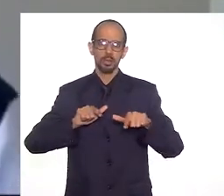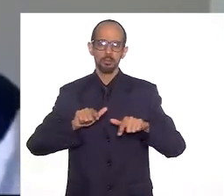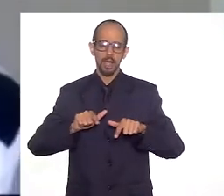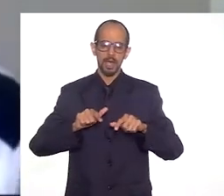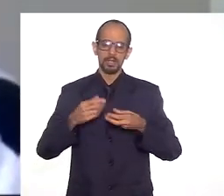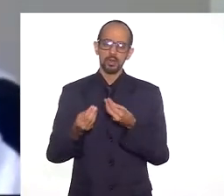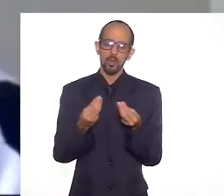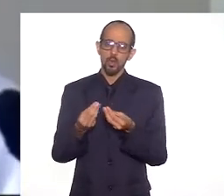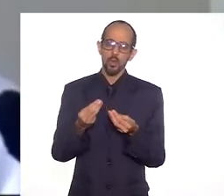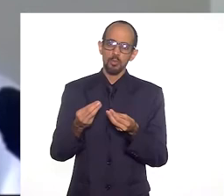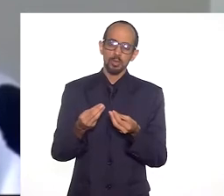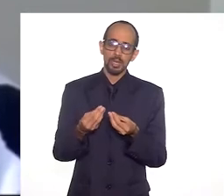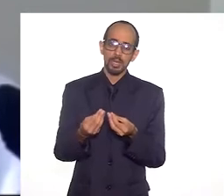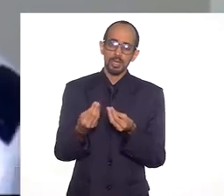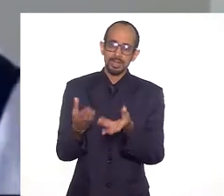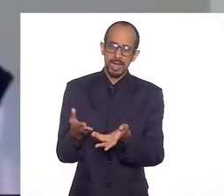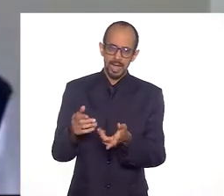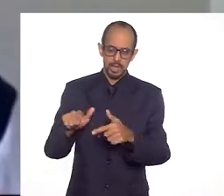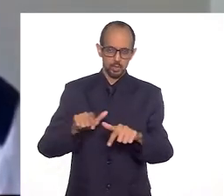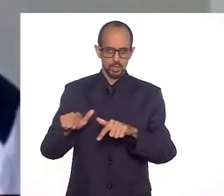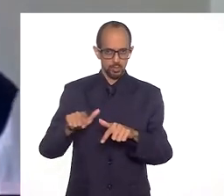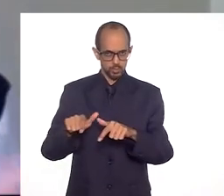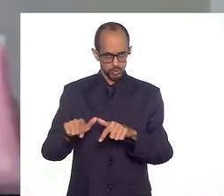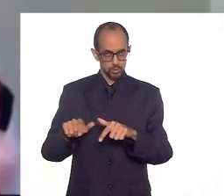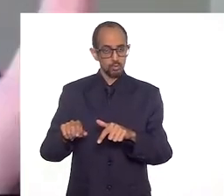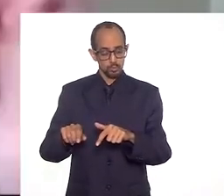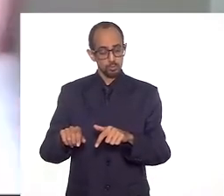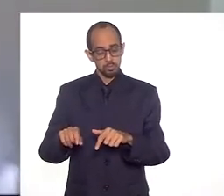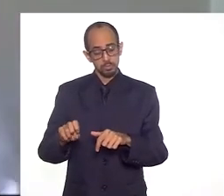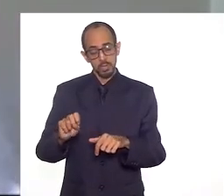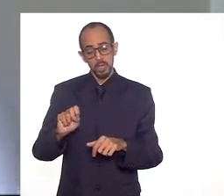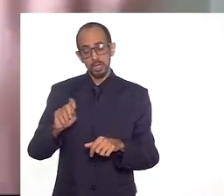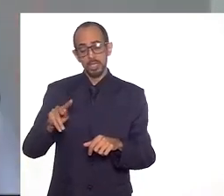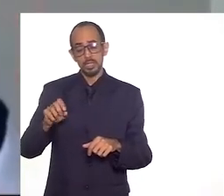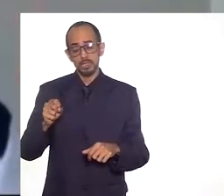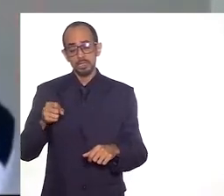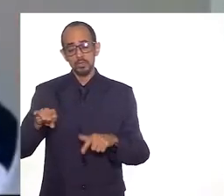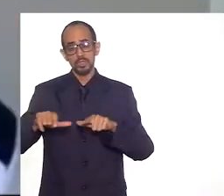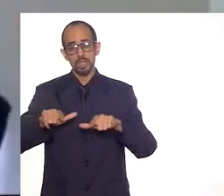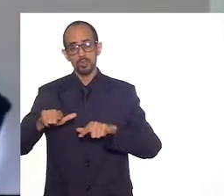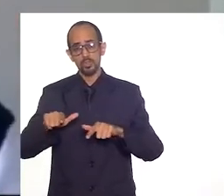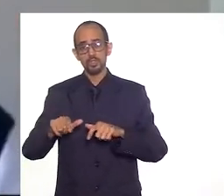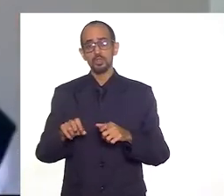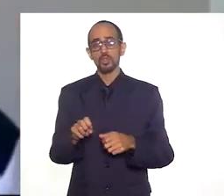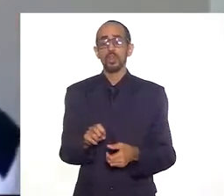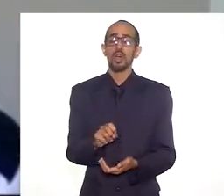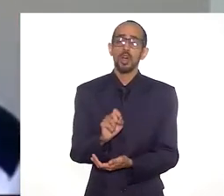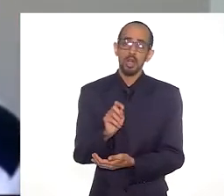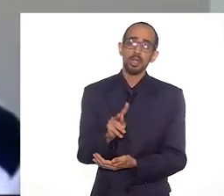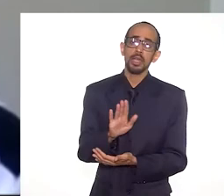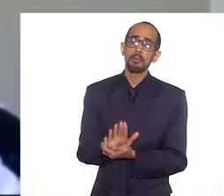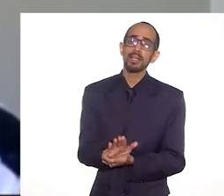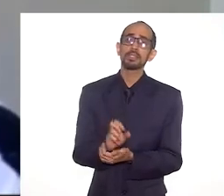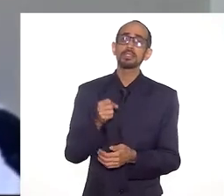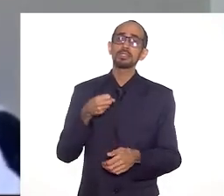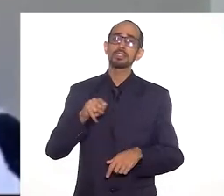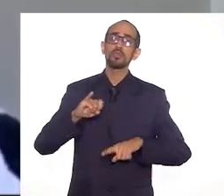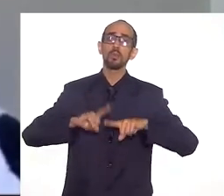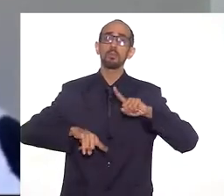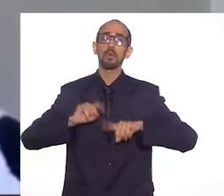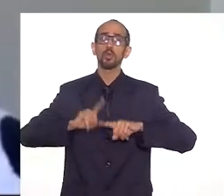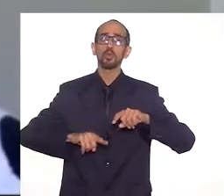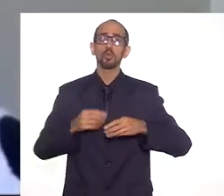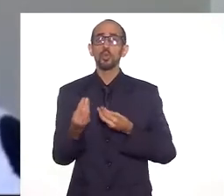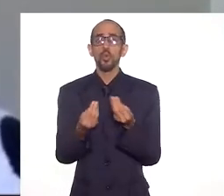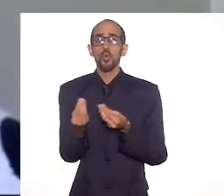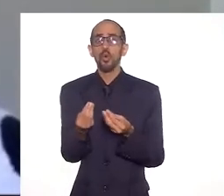trabalha? Como é que ele entrega se for um produto? Se for serviço, tudo bem, entre aspas, porque as contas não aguardam. Mas se